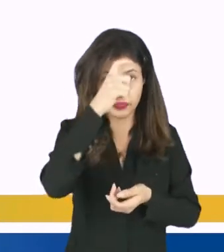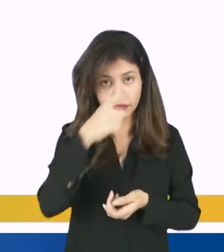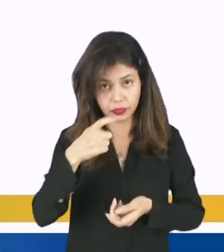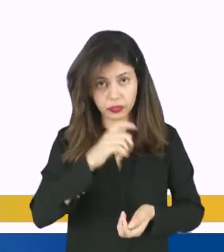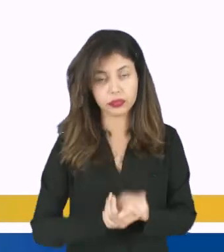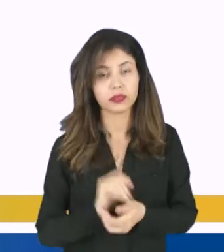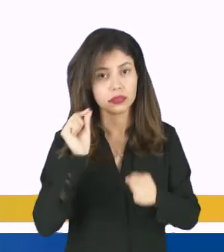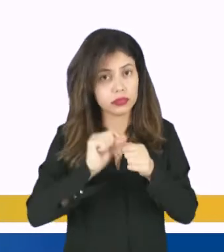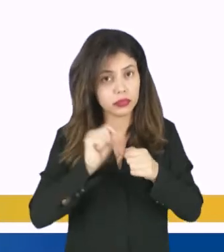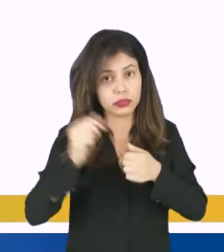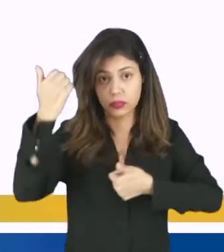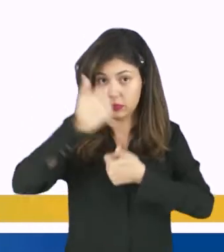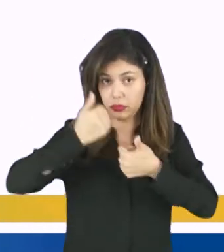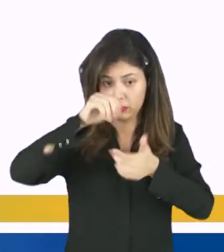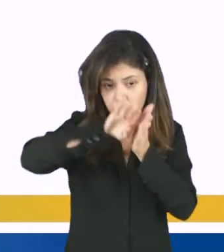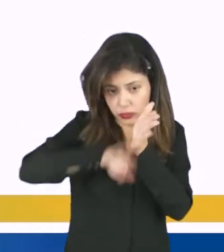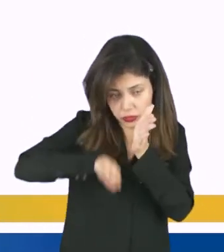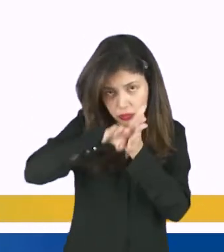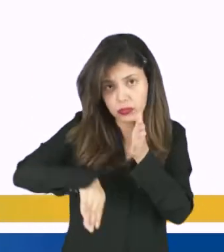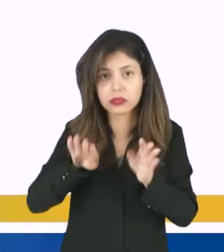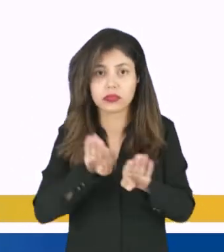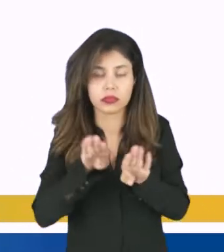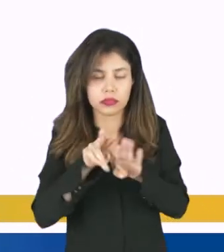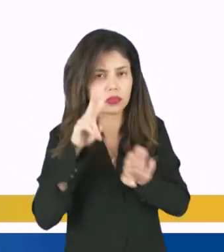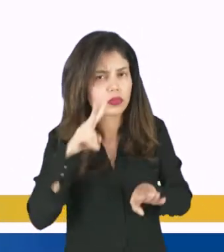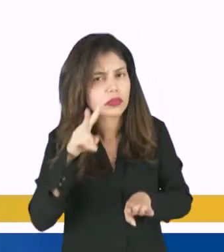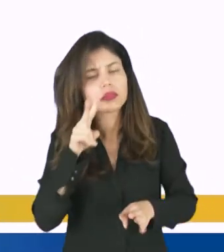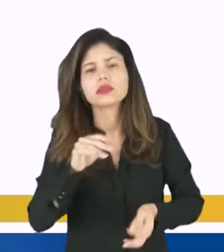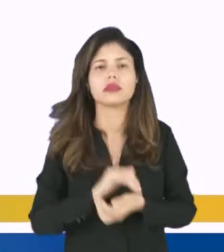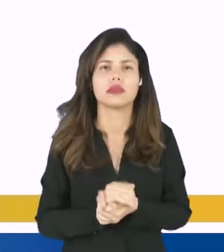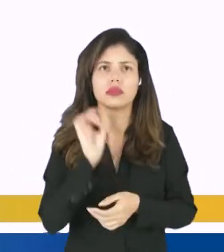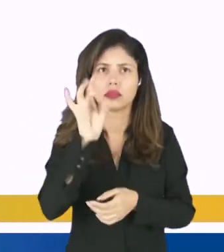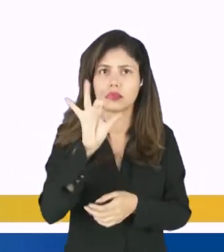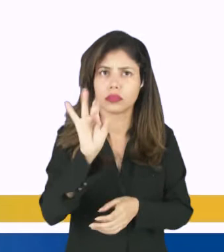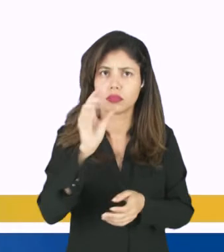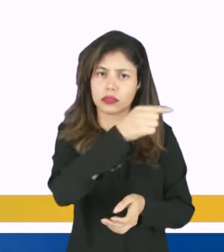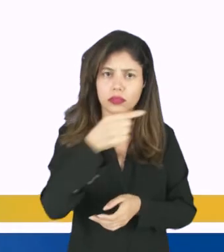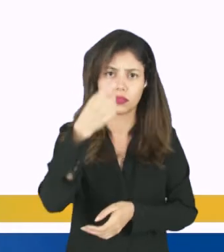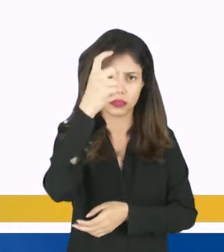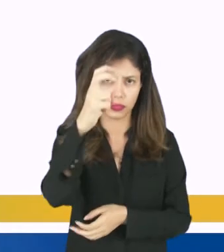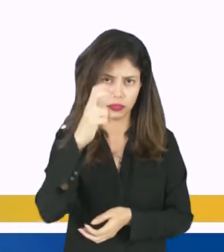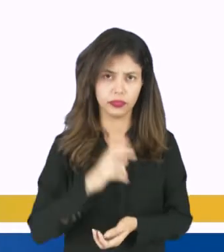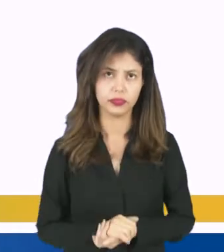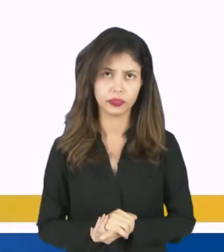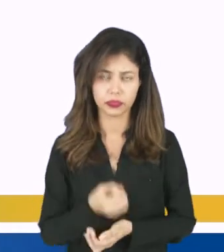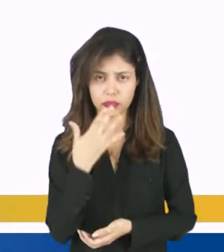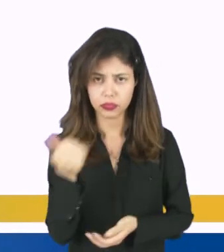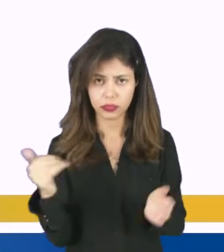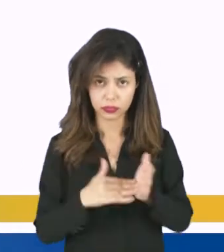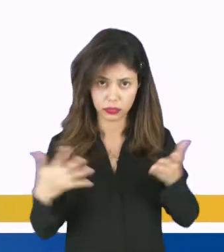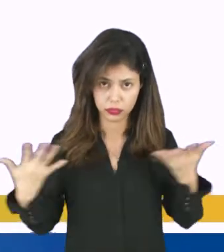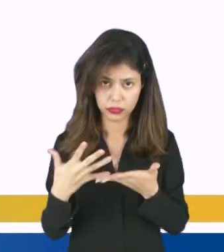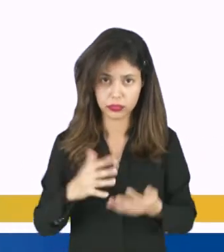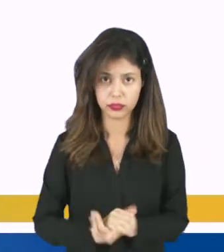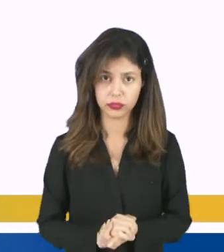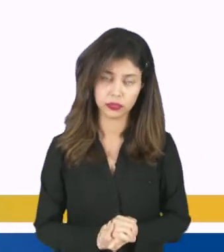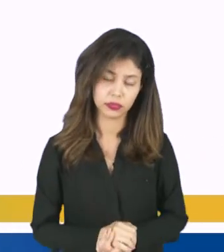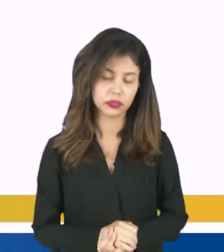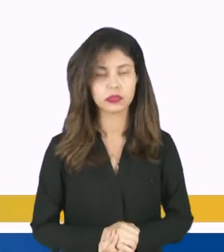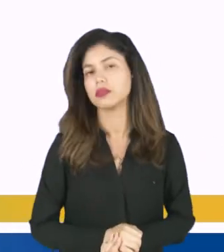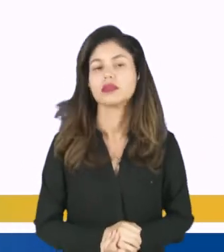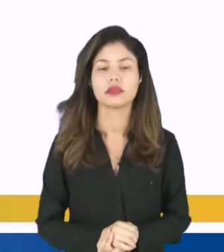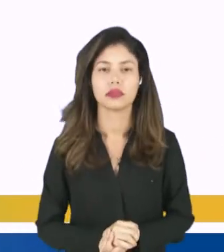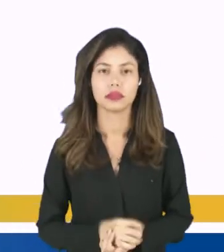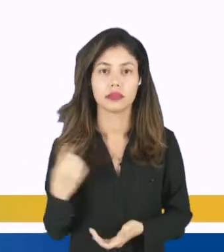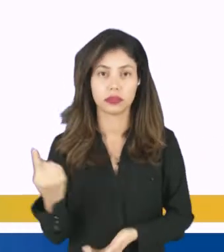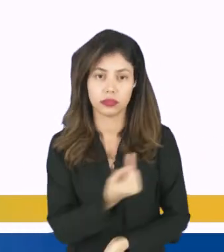que o meu resto é igual a uma P de a? Será, pessoal? Então vamos aprofundar um